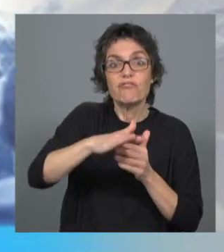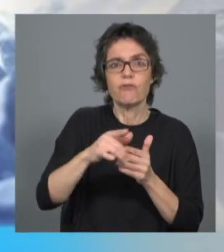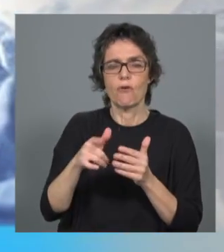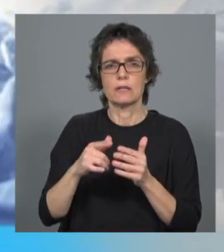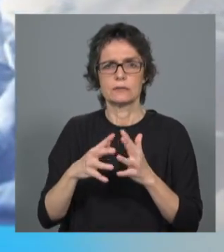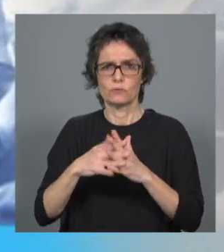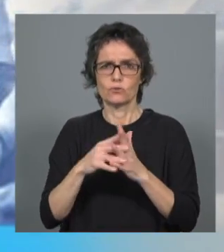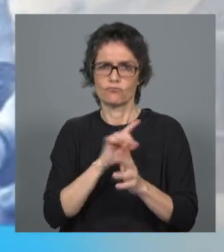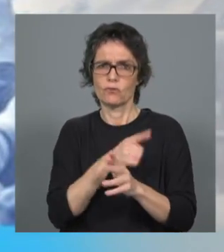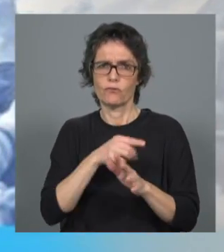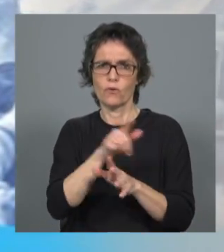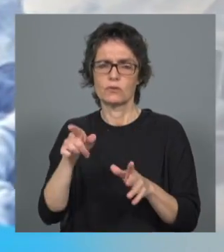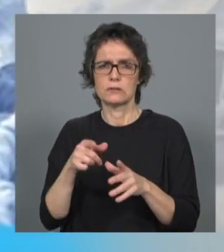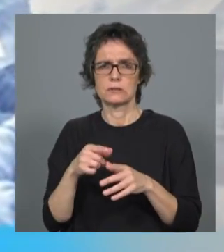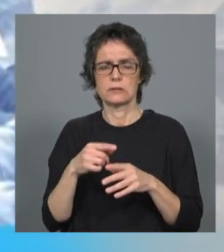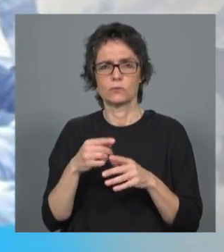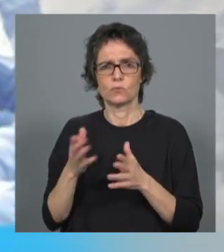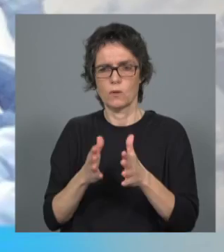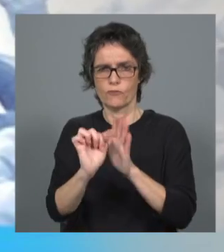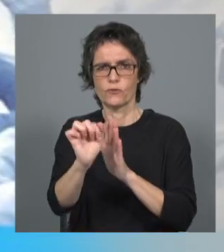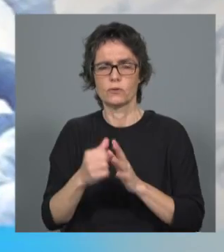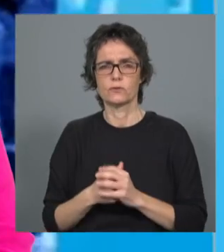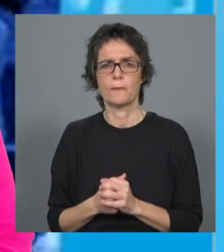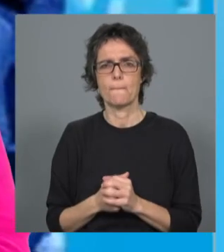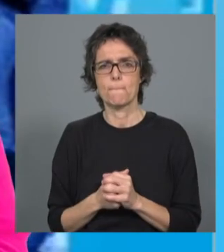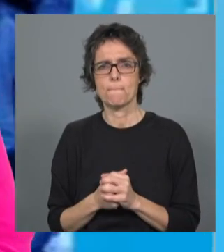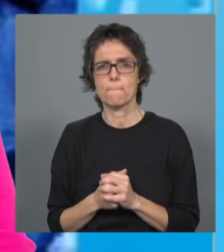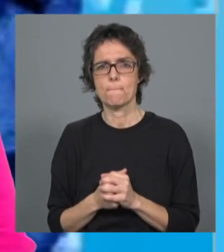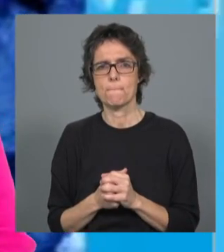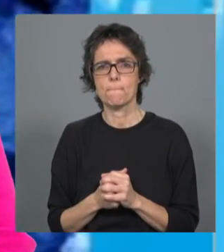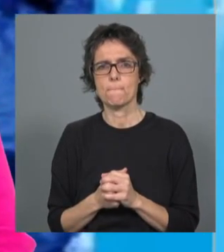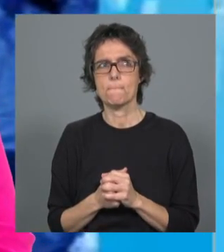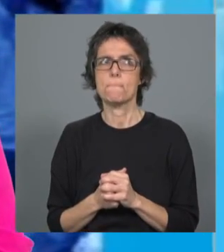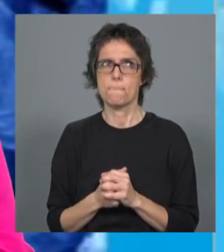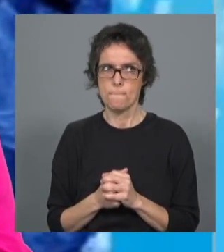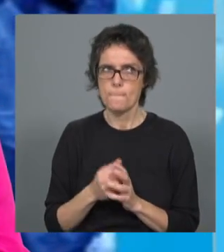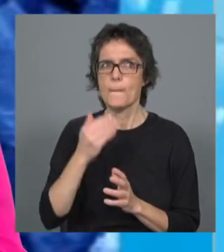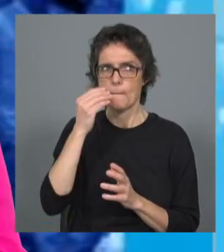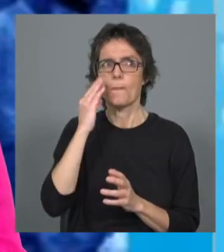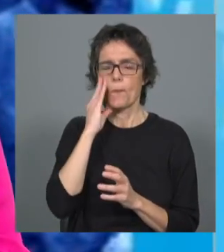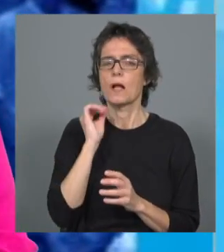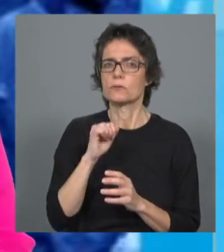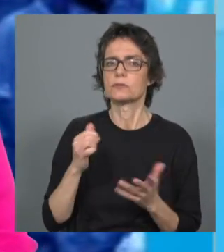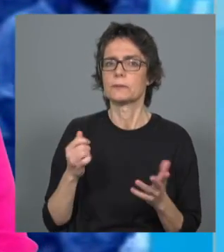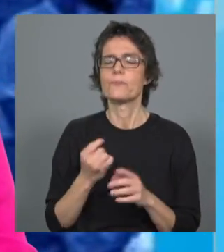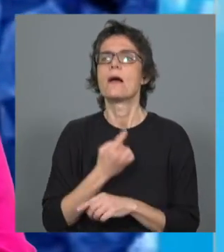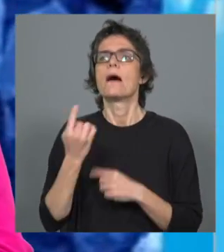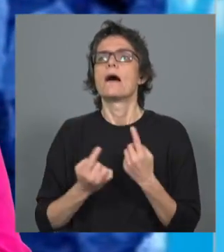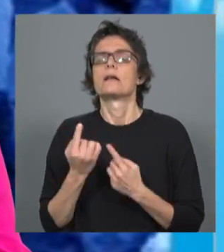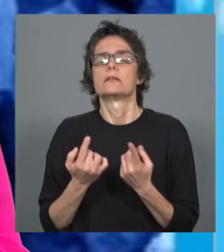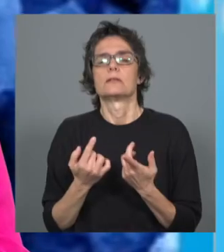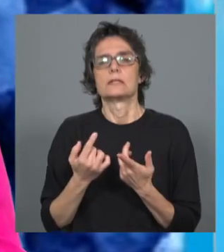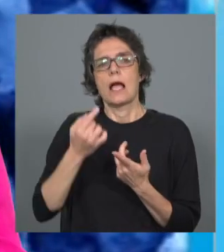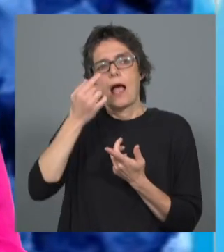estruturante no espírito da disciplina? Eu penso que sim. Às vezes cria-se aquela ideia que, como é uma